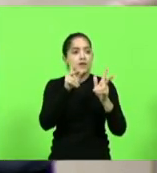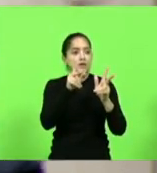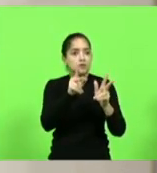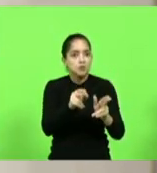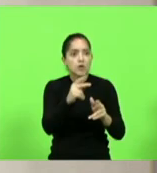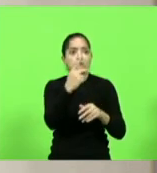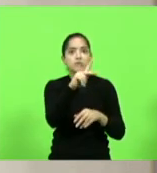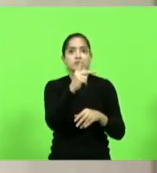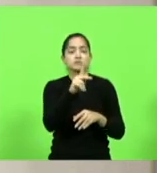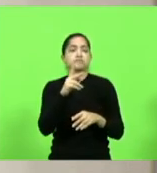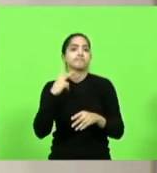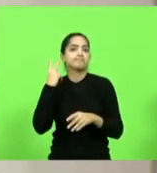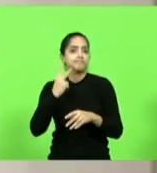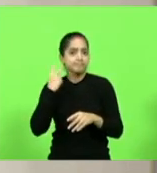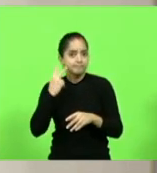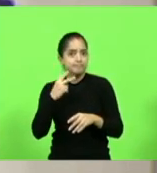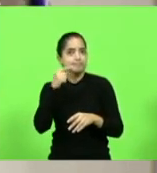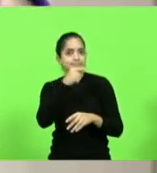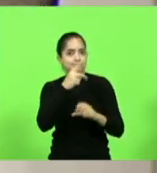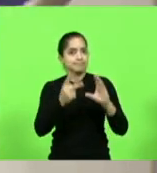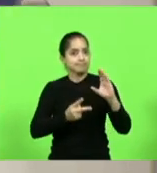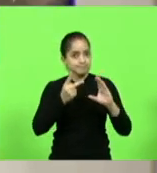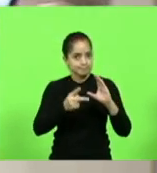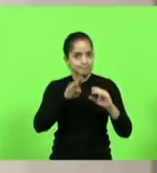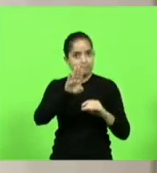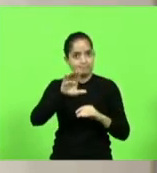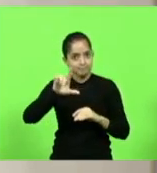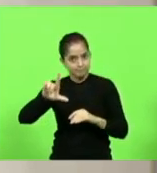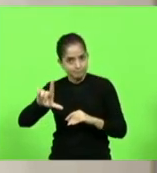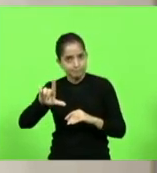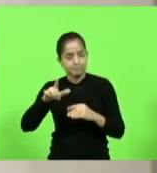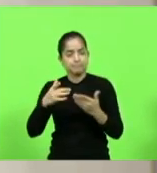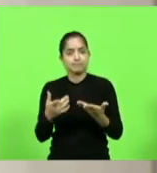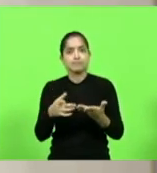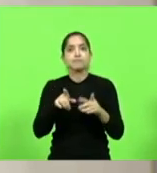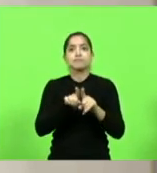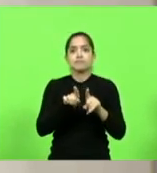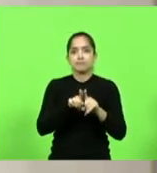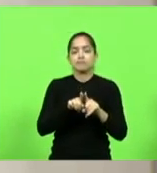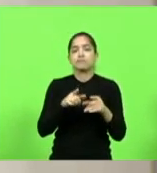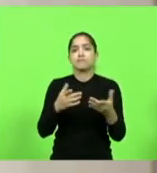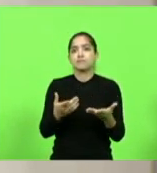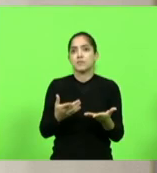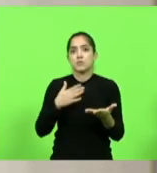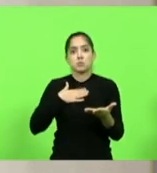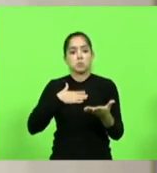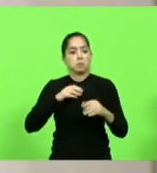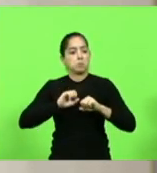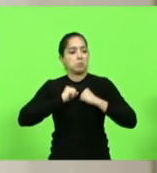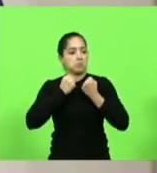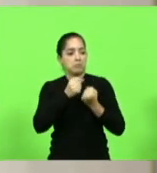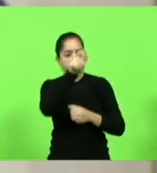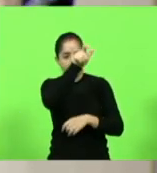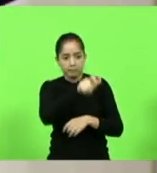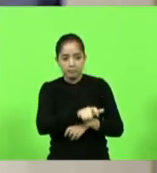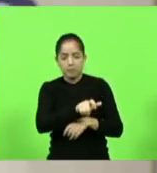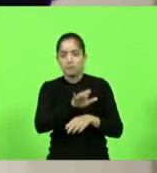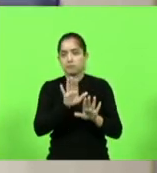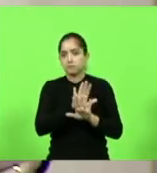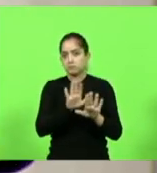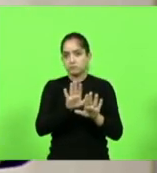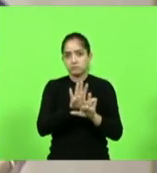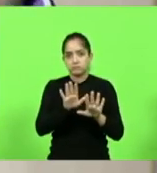foi vereador na Câmara de Vereadores de Blumenau. Da mesma forma, o Robinson Soares. Não estou aqui defendendo eles, estou defendendo